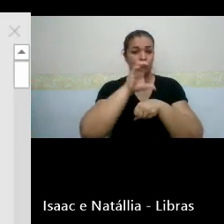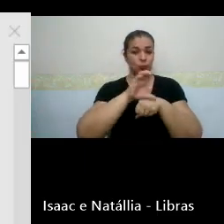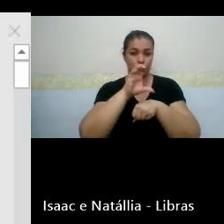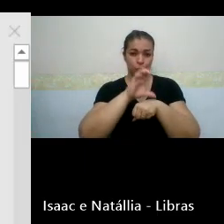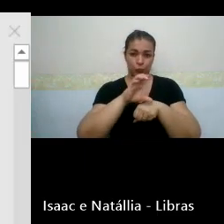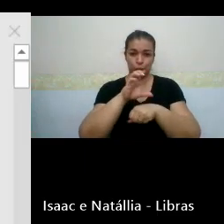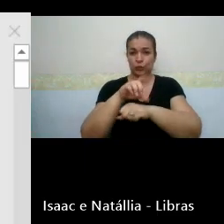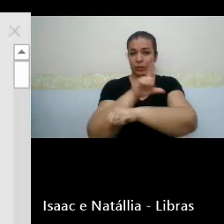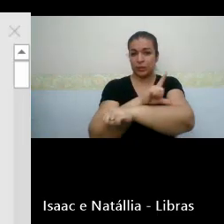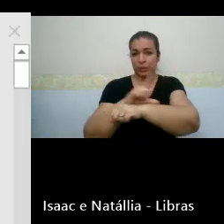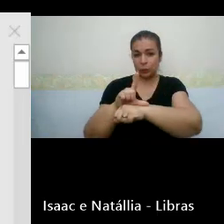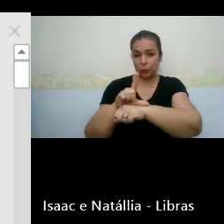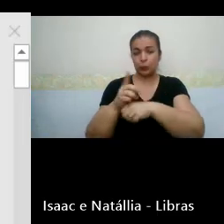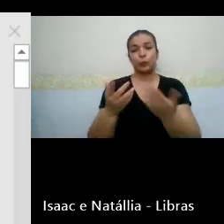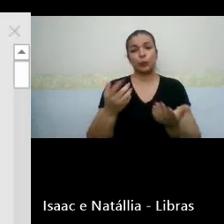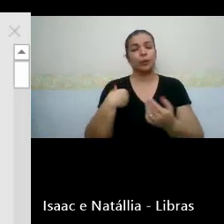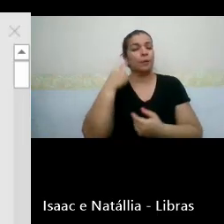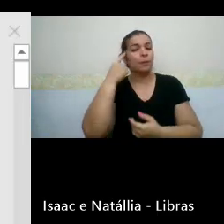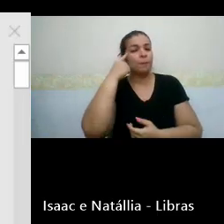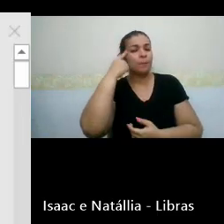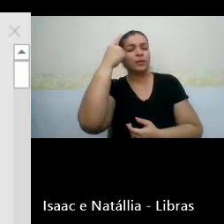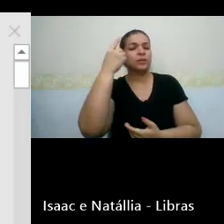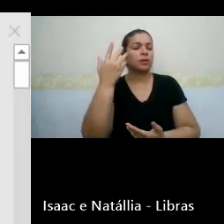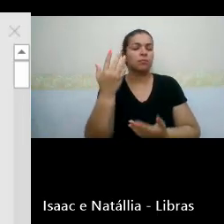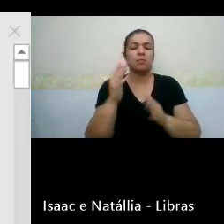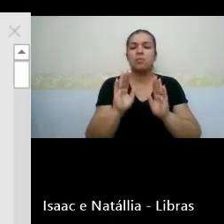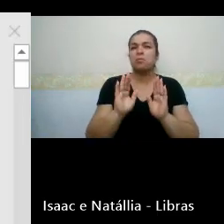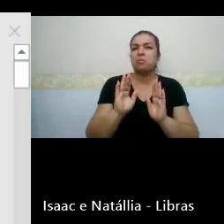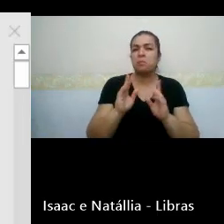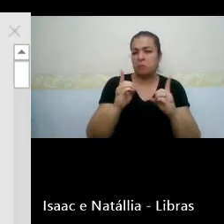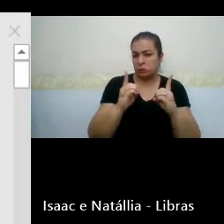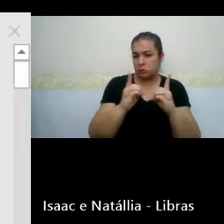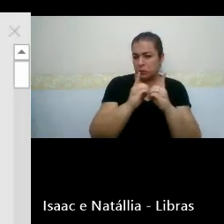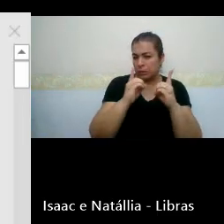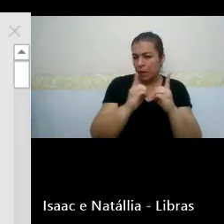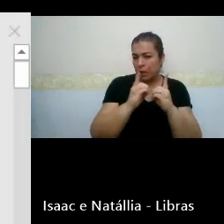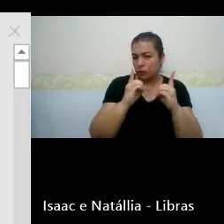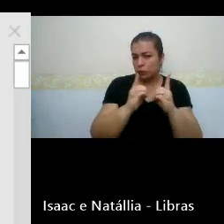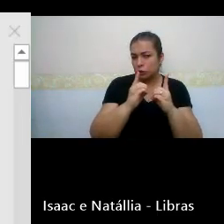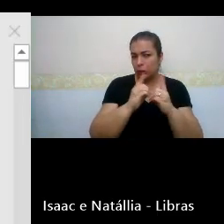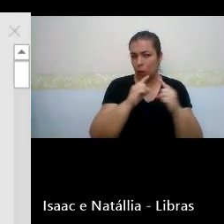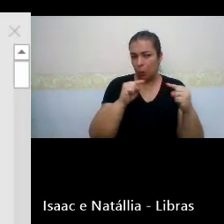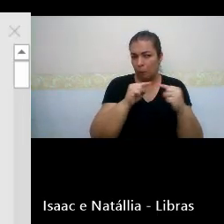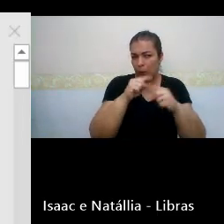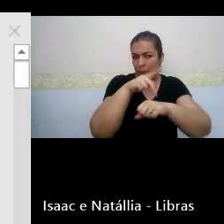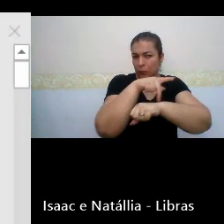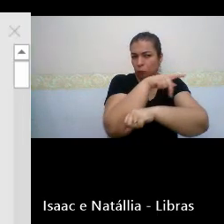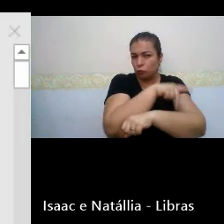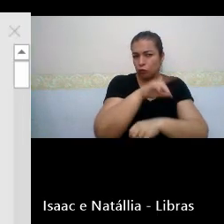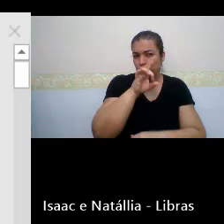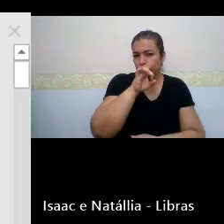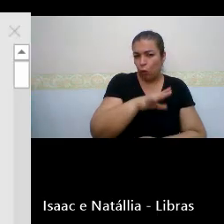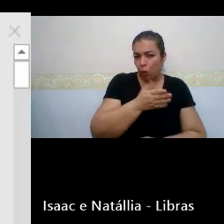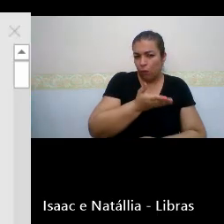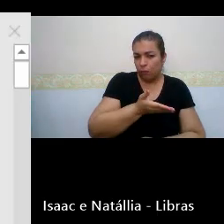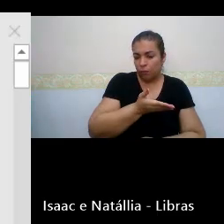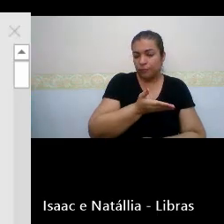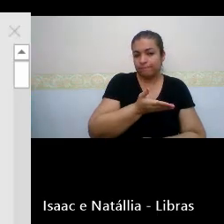e pensar assim, mas didática não é exclusivamente da pedagogia?